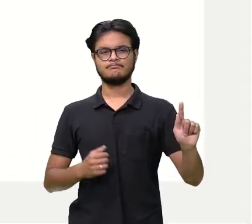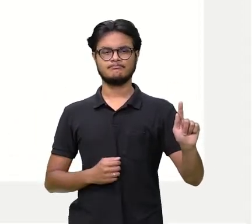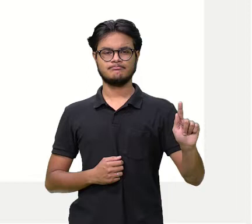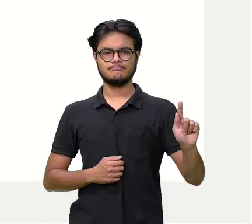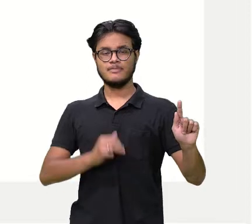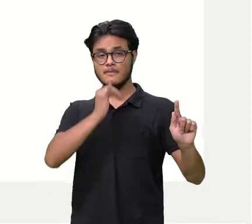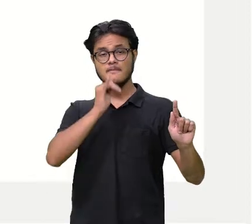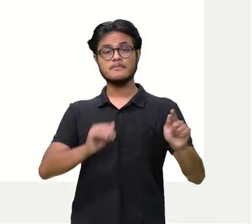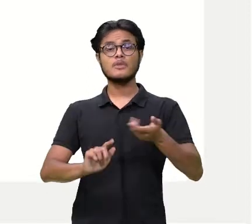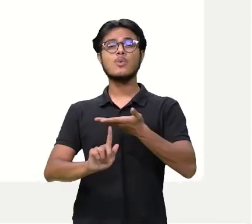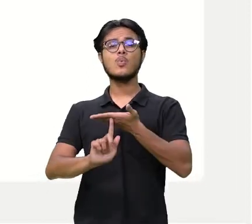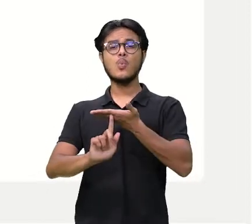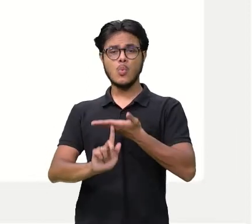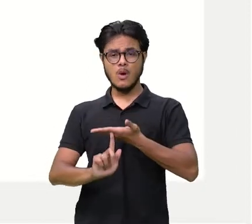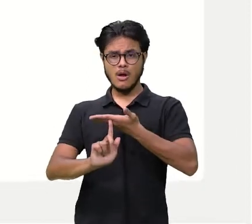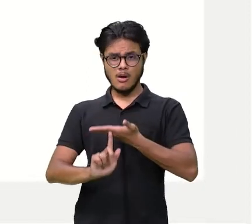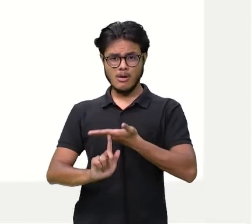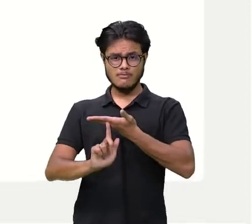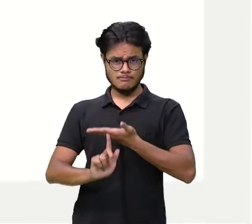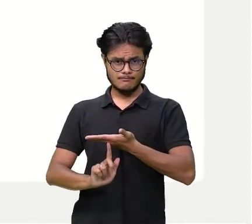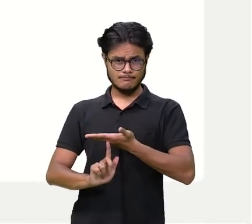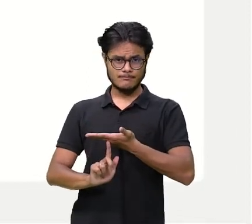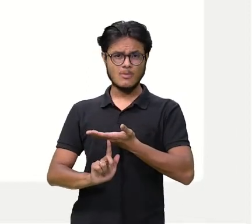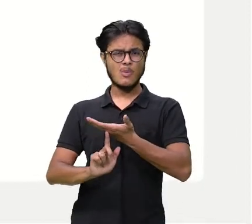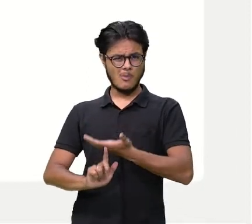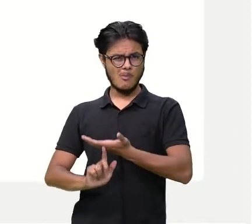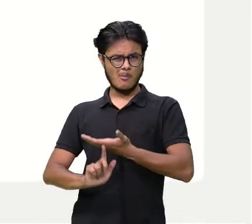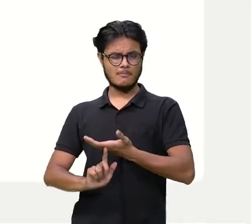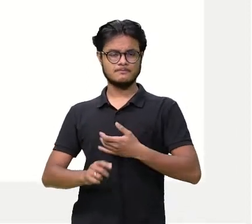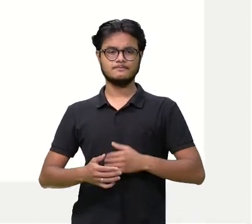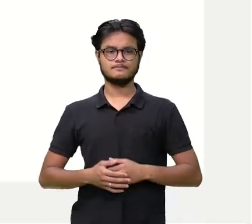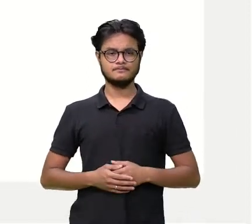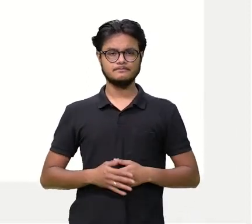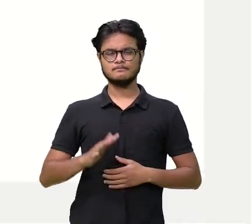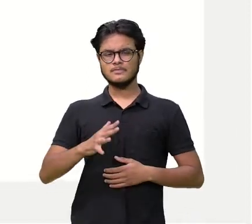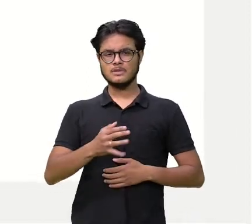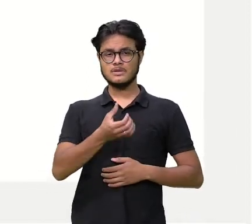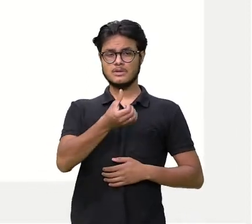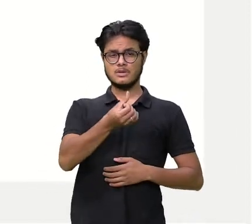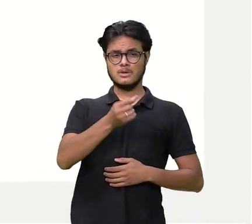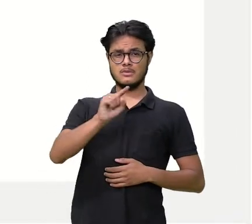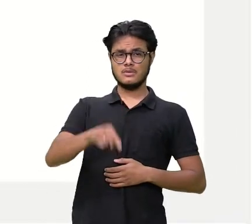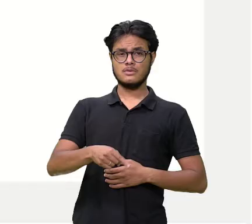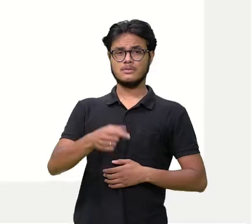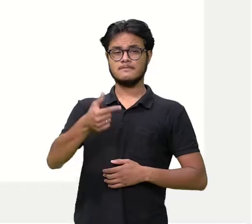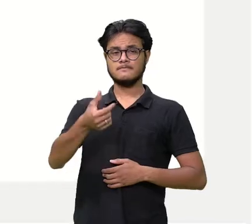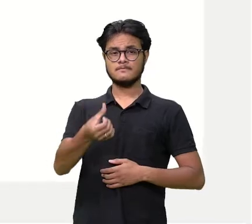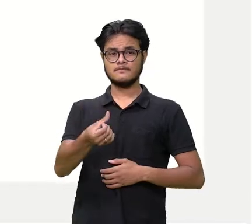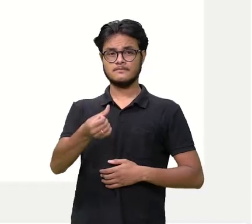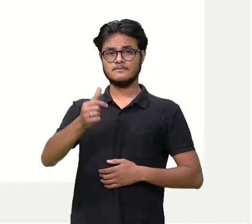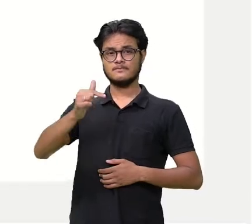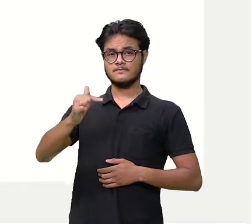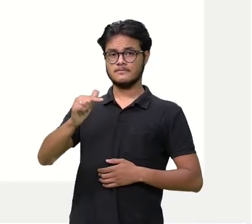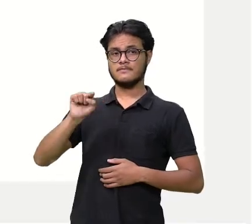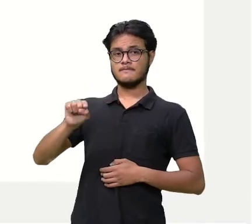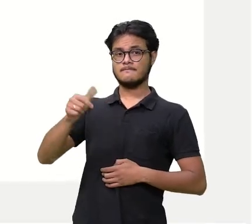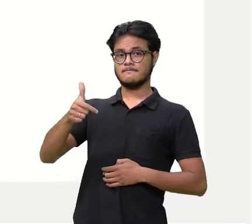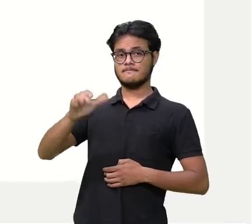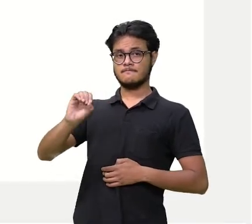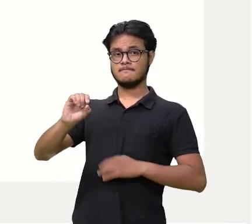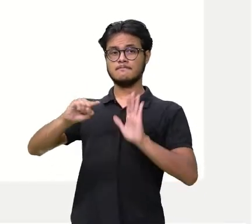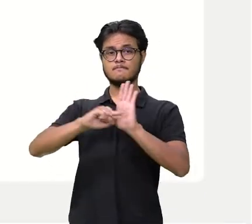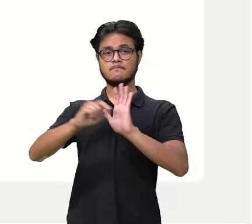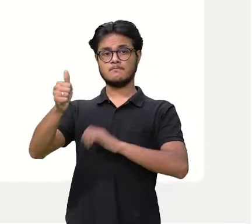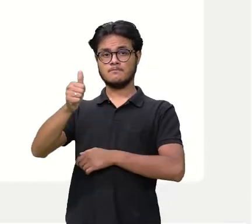constante de gravitação universal. Ela vale 6,67 vezes 10 a menos 11 Newton metro